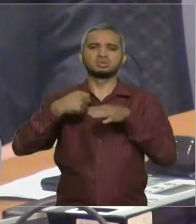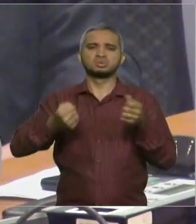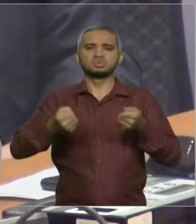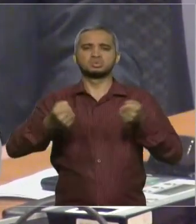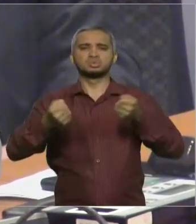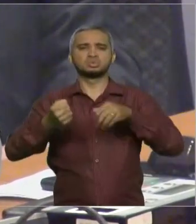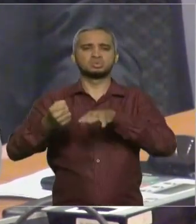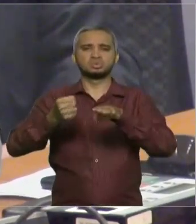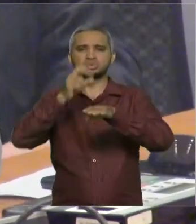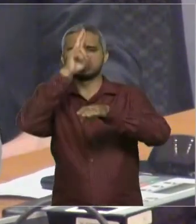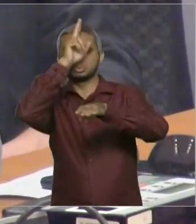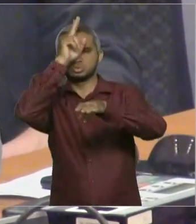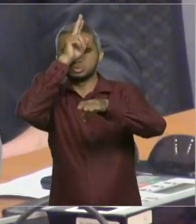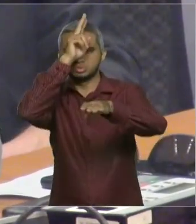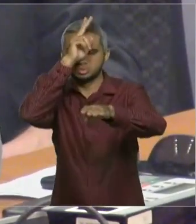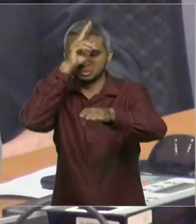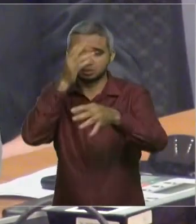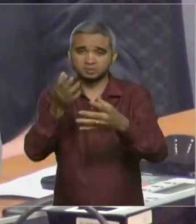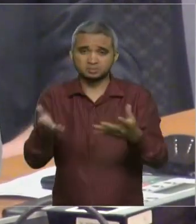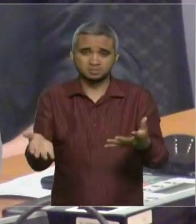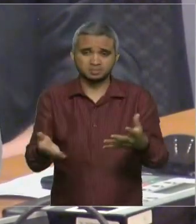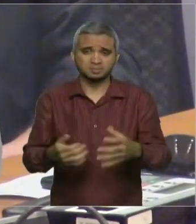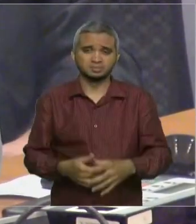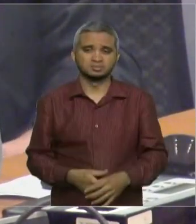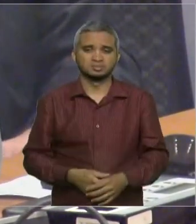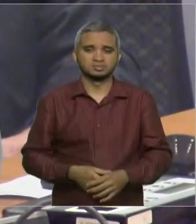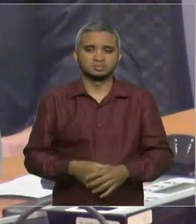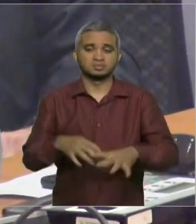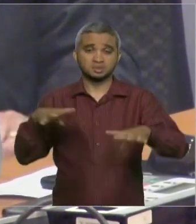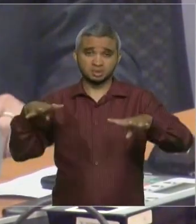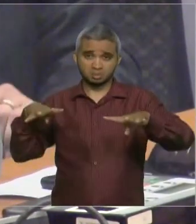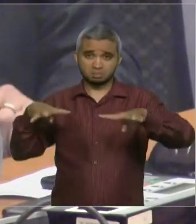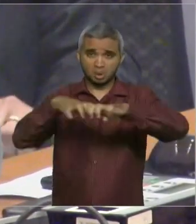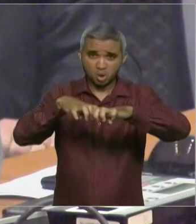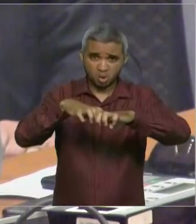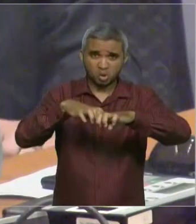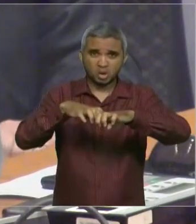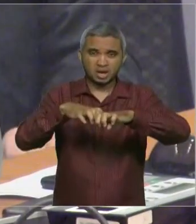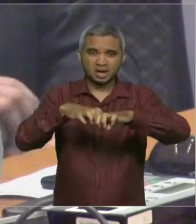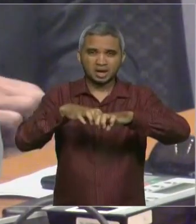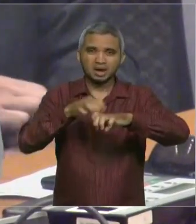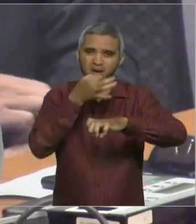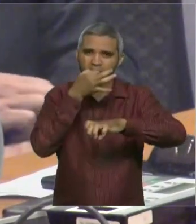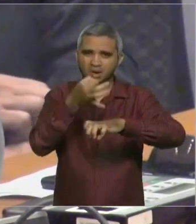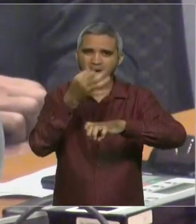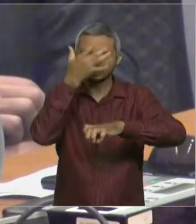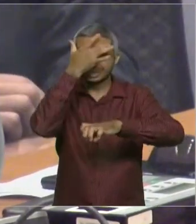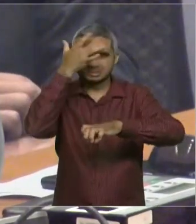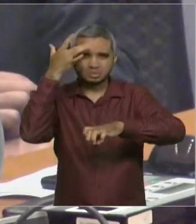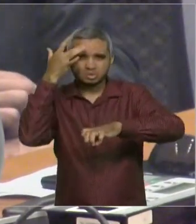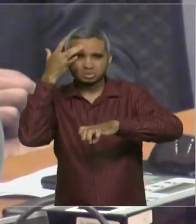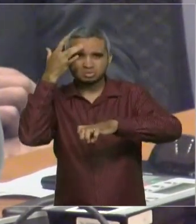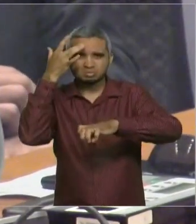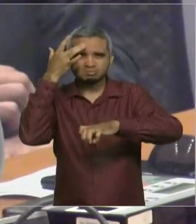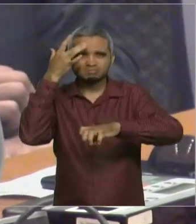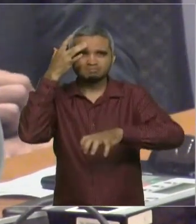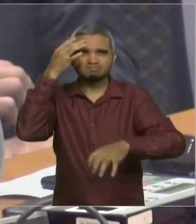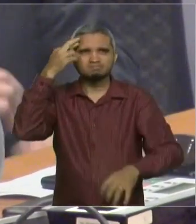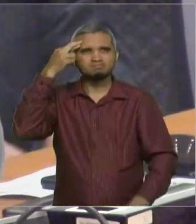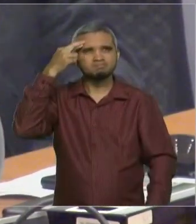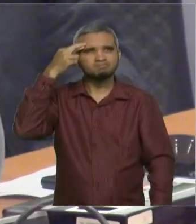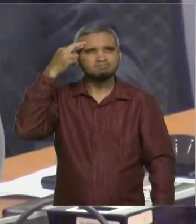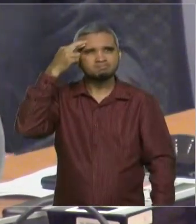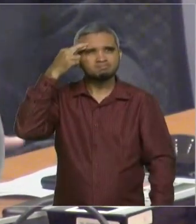quando aconteceu aquele acidente, acho que todo mundo que está aqui hoje pensou duas vezes e colocou a mão na consciência, que a gente se